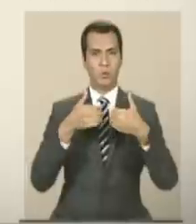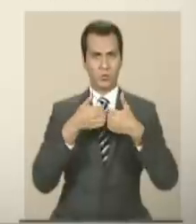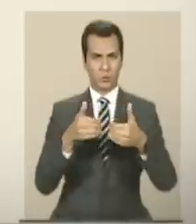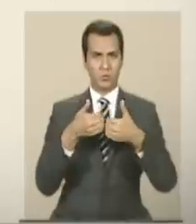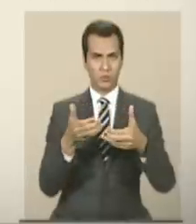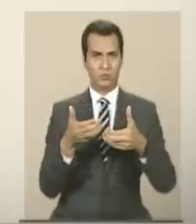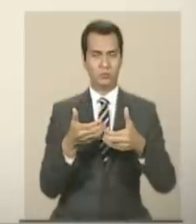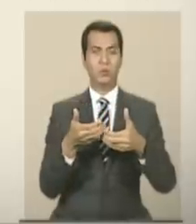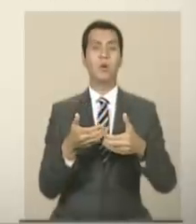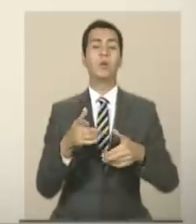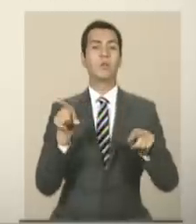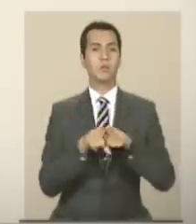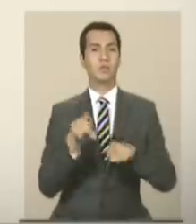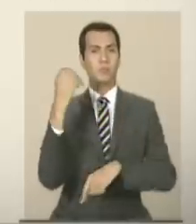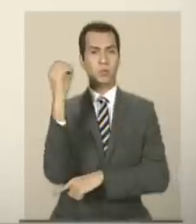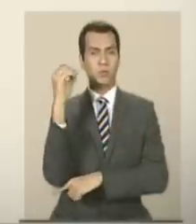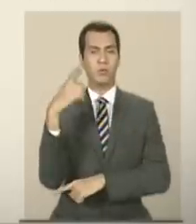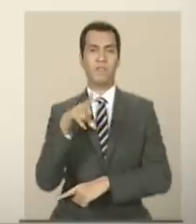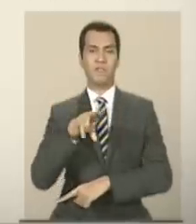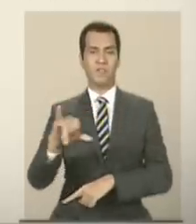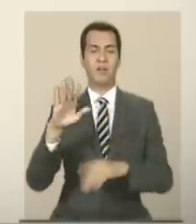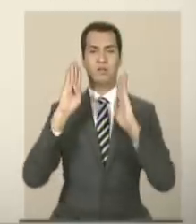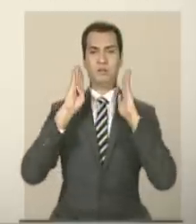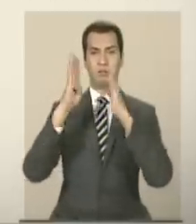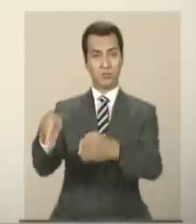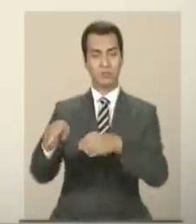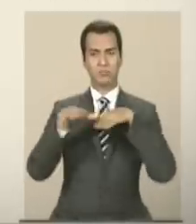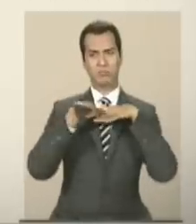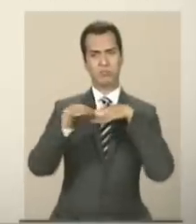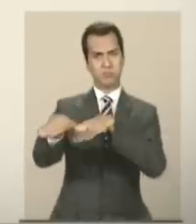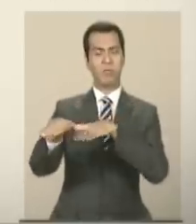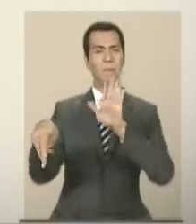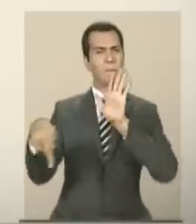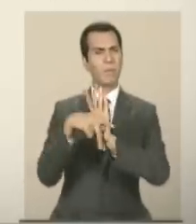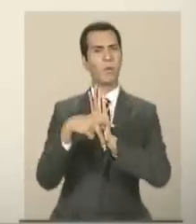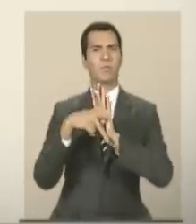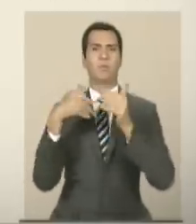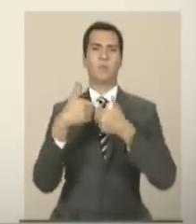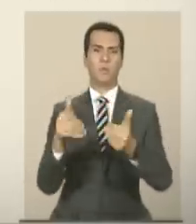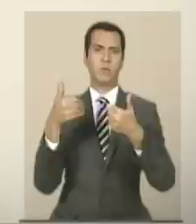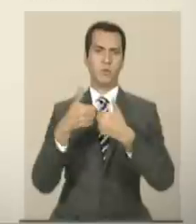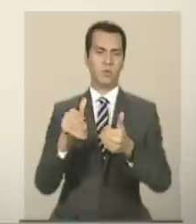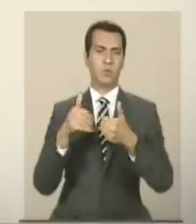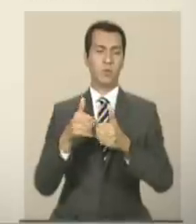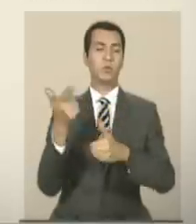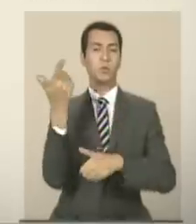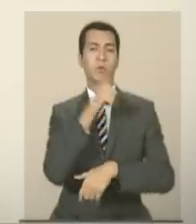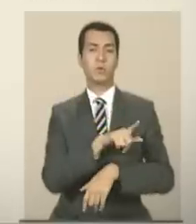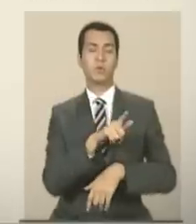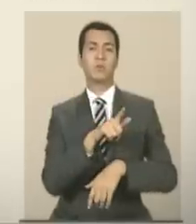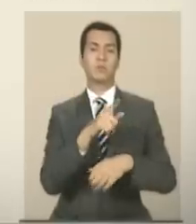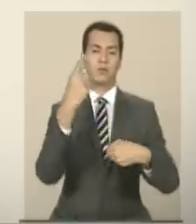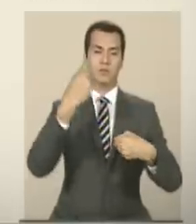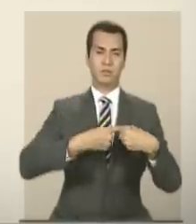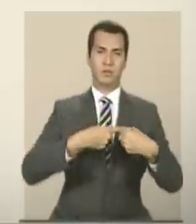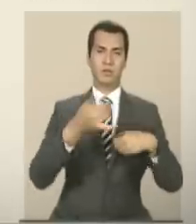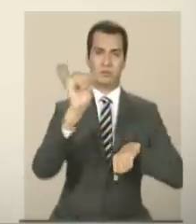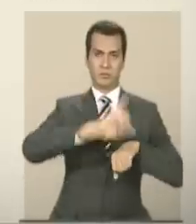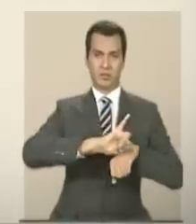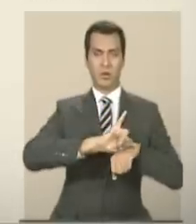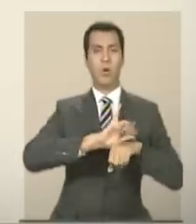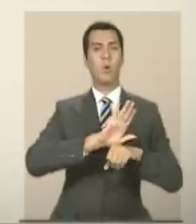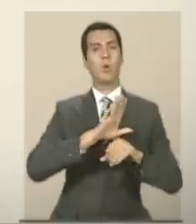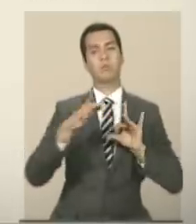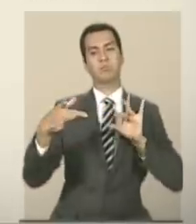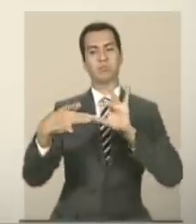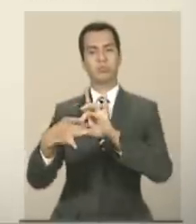Porto Alegre, serão 8 corredores destinados exclusivamente aos ônibus que vão interligar a capital aos municípios